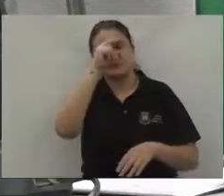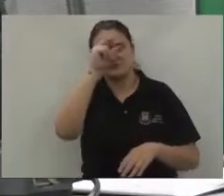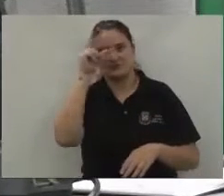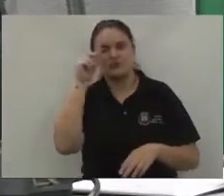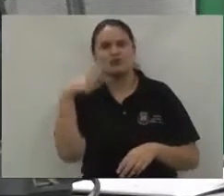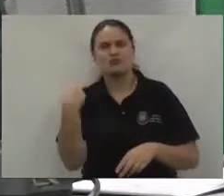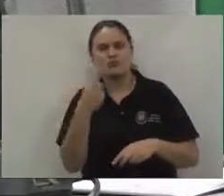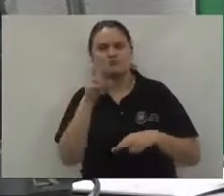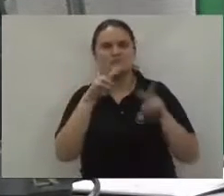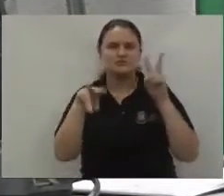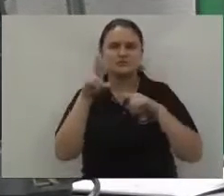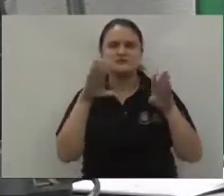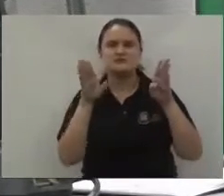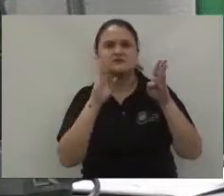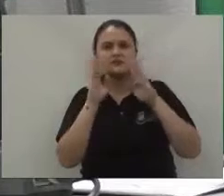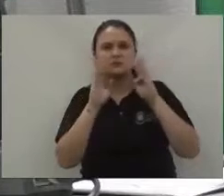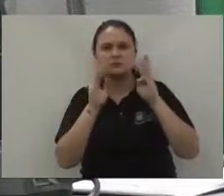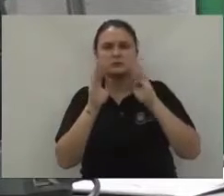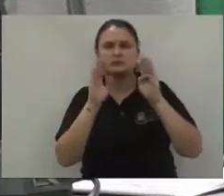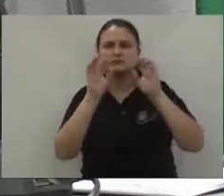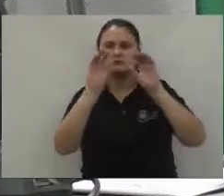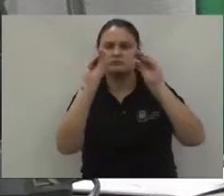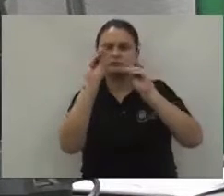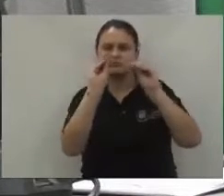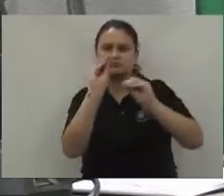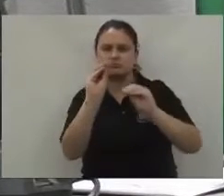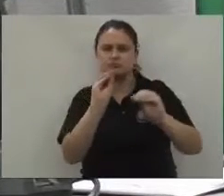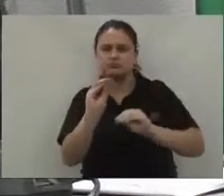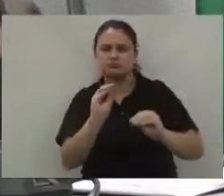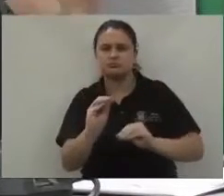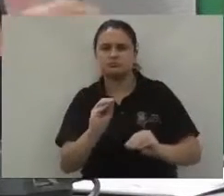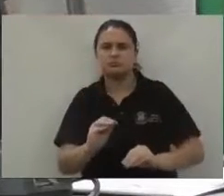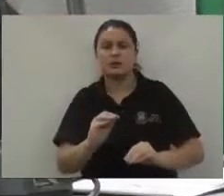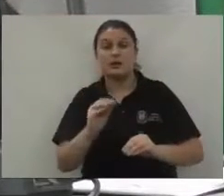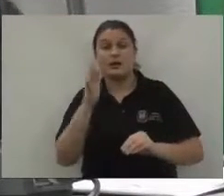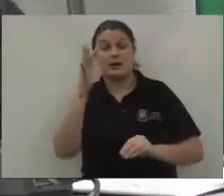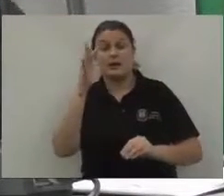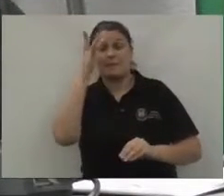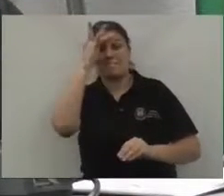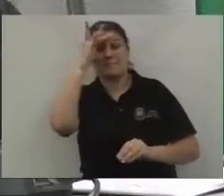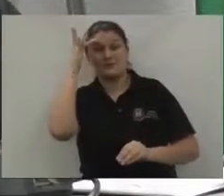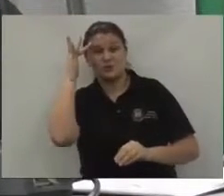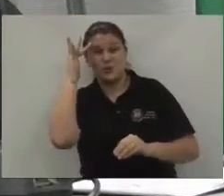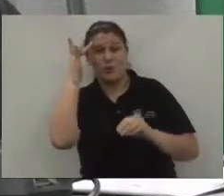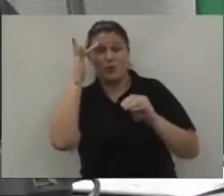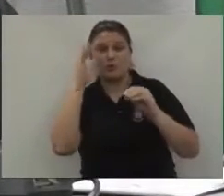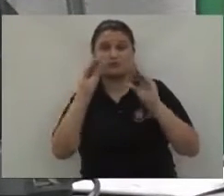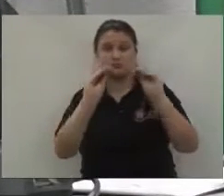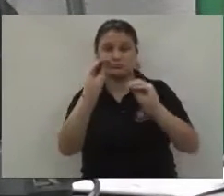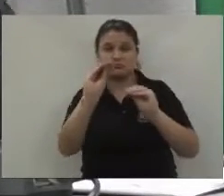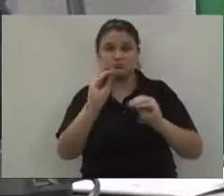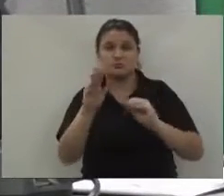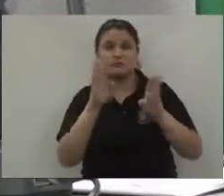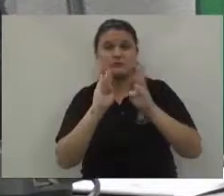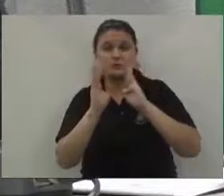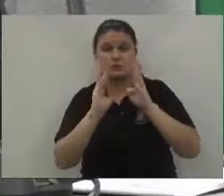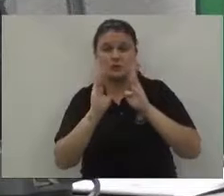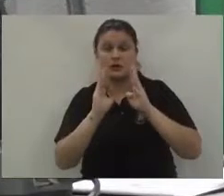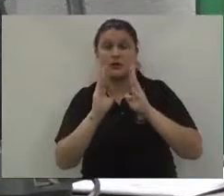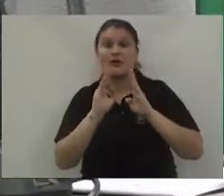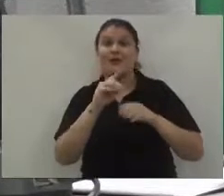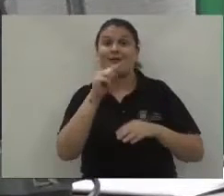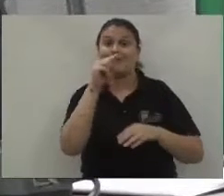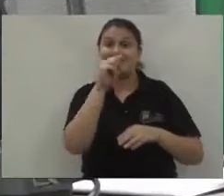temos visto aí a rede social falando, as pessoas na rede social falando algumas coisas. Então, lá é o